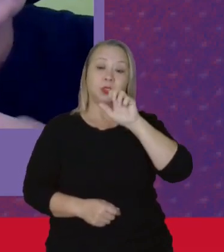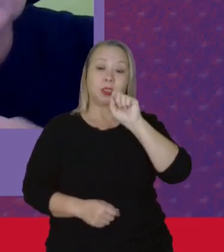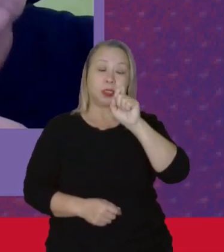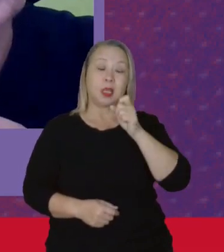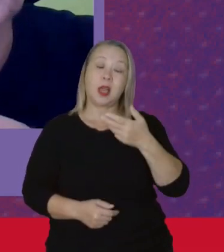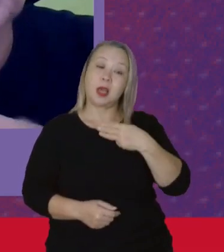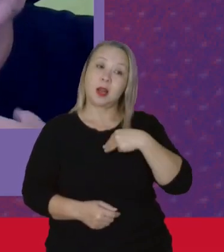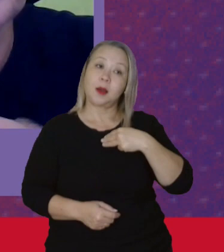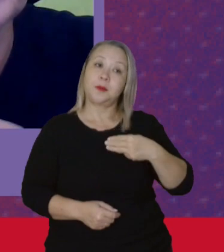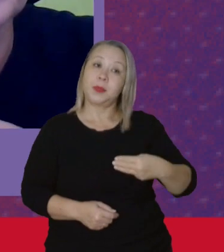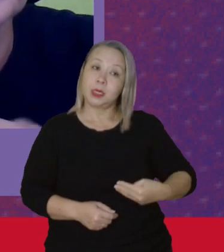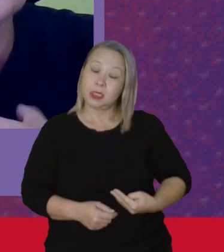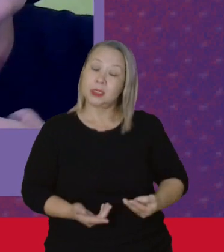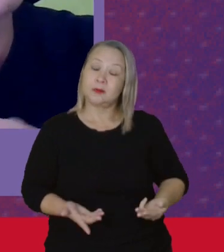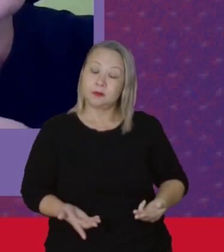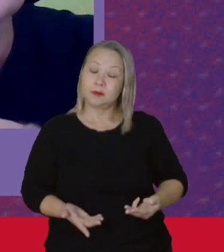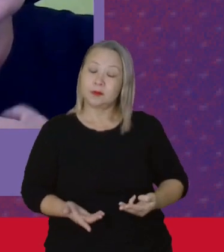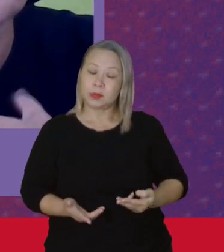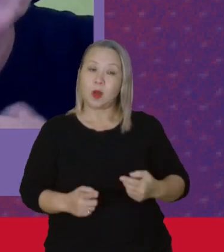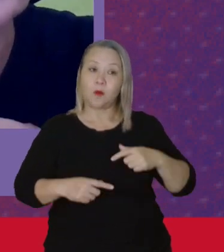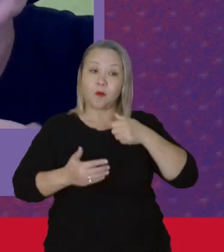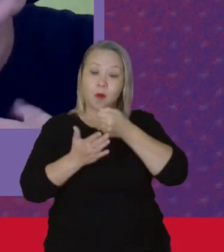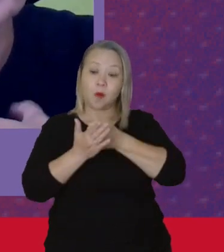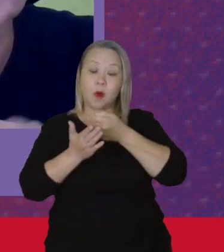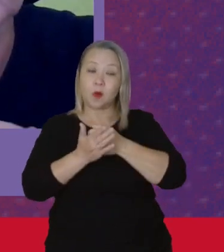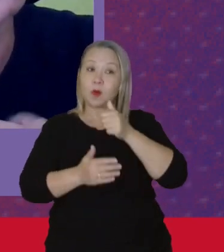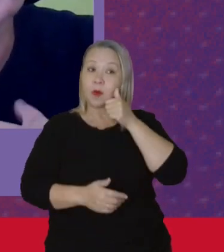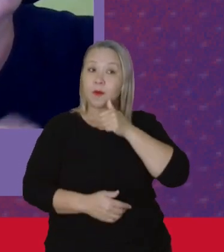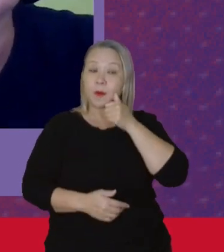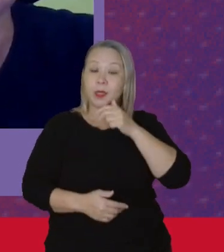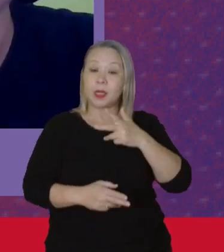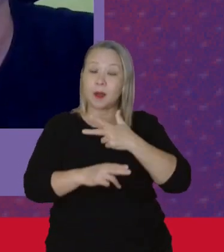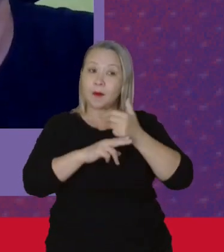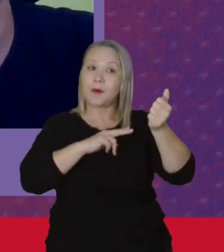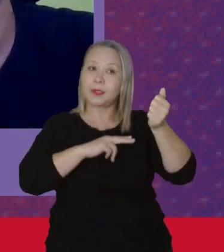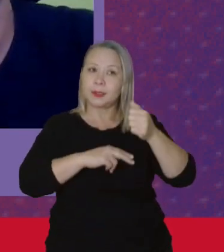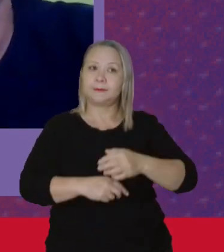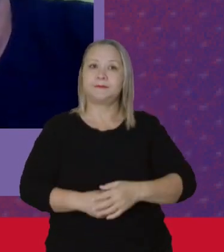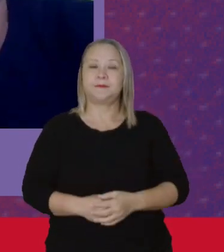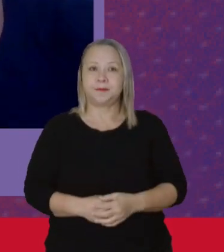feminina, foi uma disputa feminina vencida, né, conquistada.